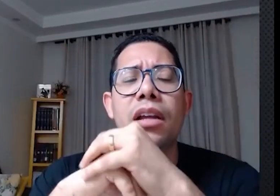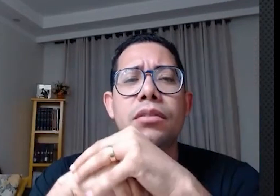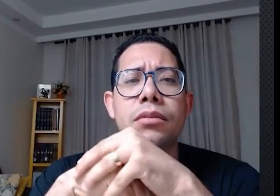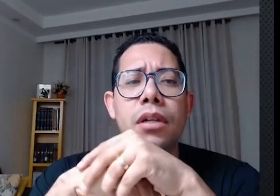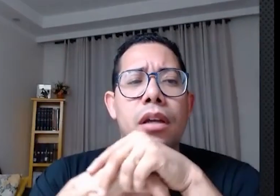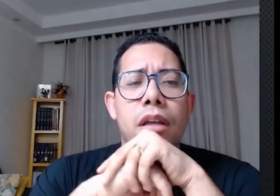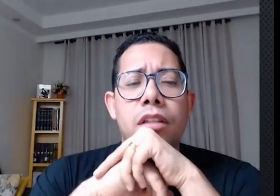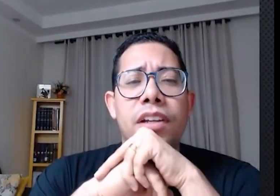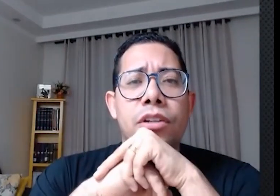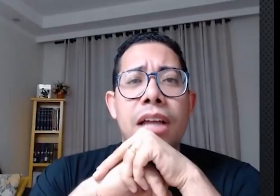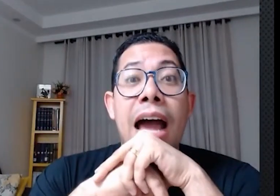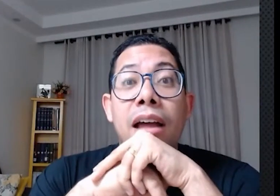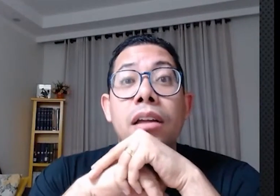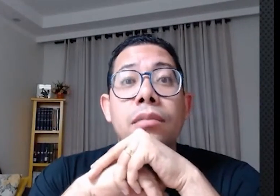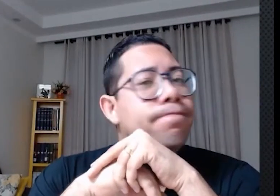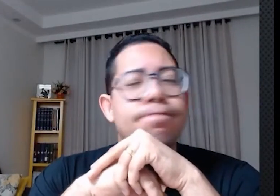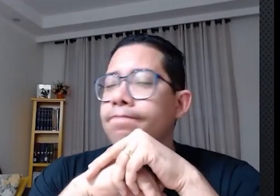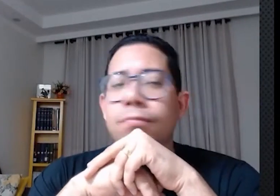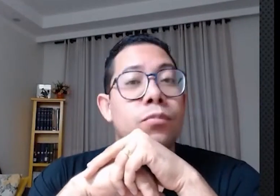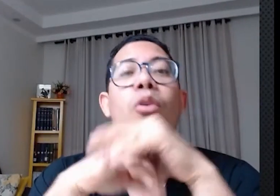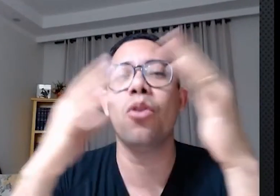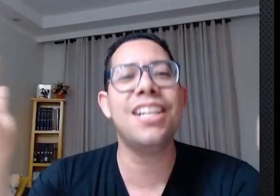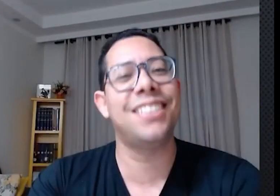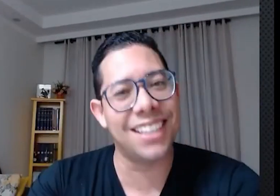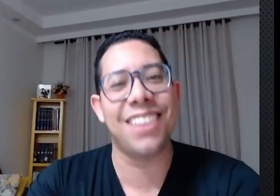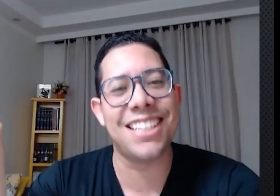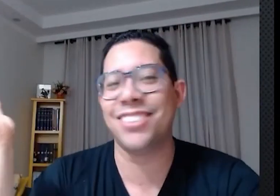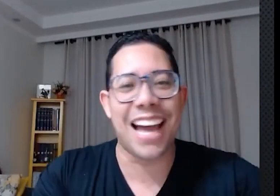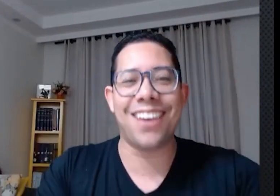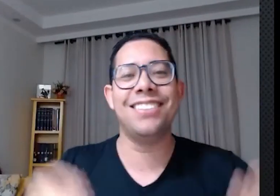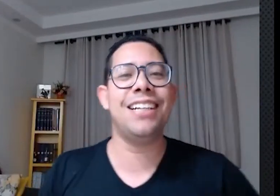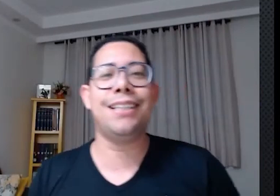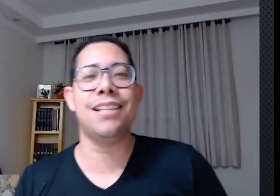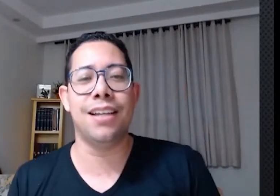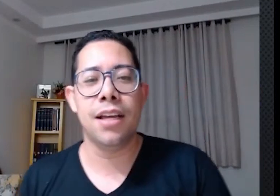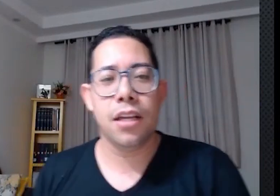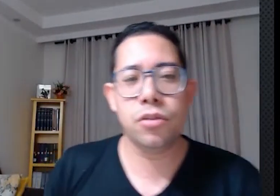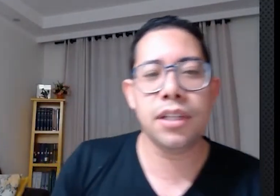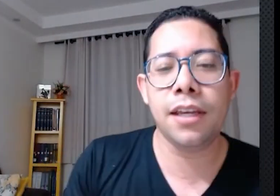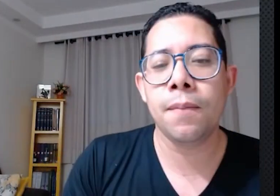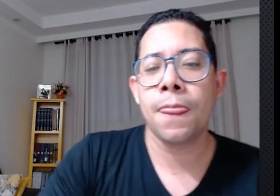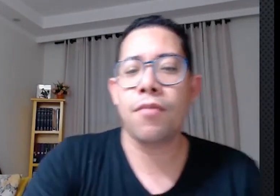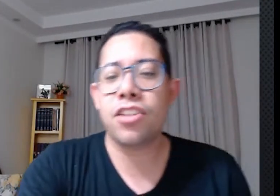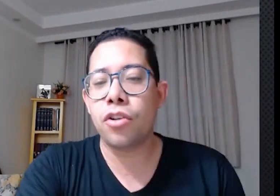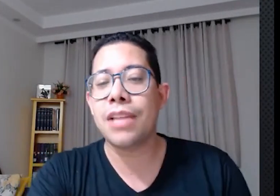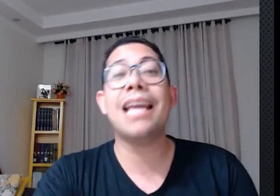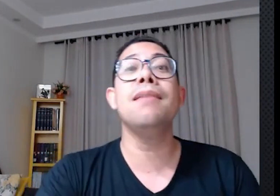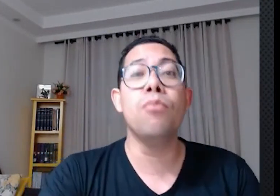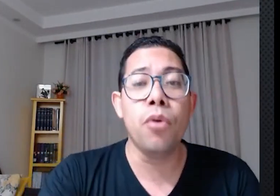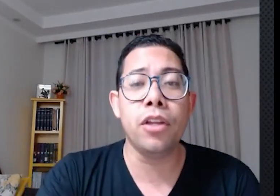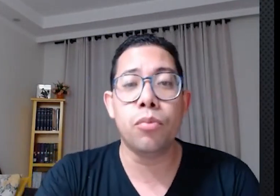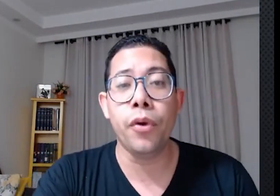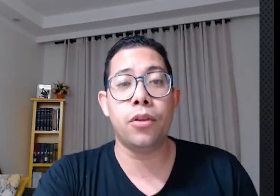estar falando. Isso vai te ajudar? Com certeza vai te ajudar, com certeza. Isso aqui vai te ajudar